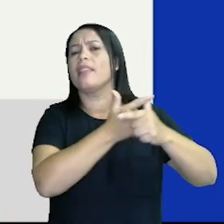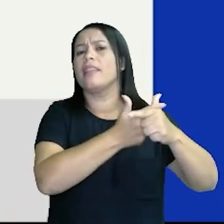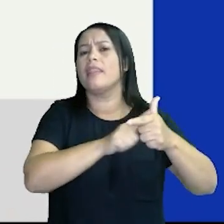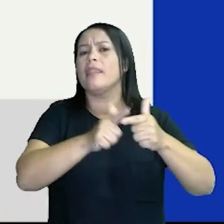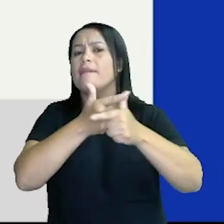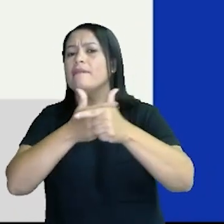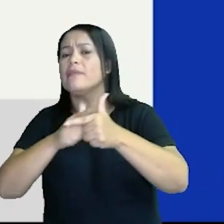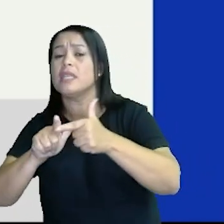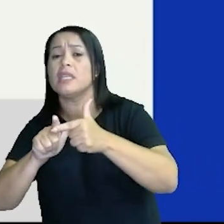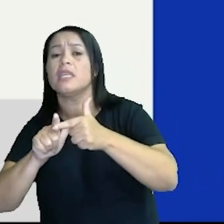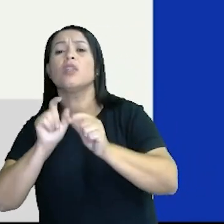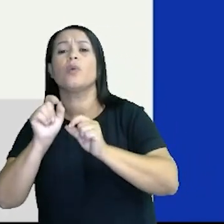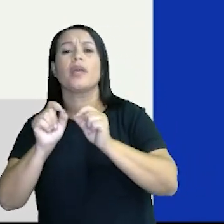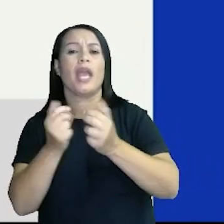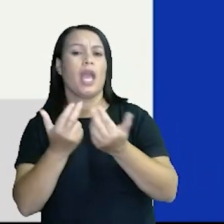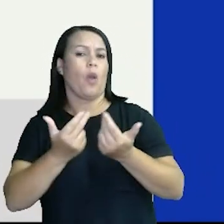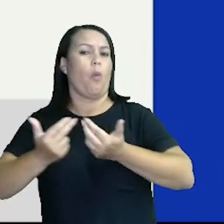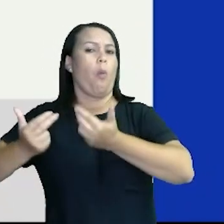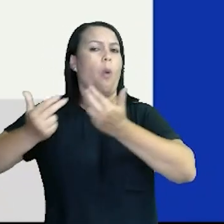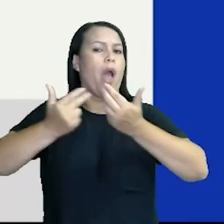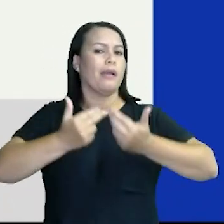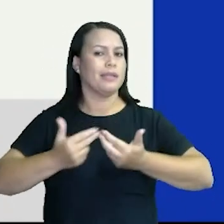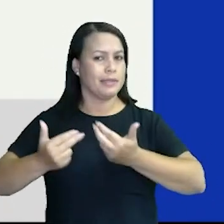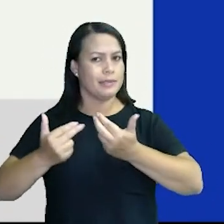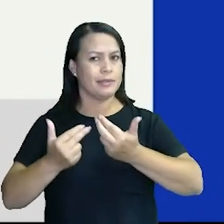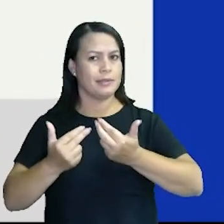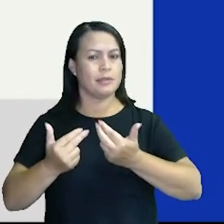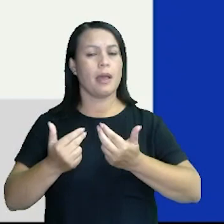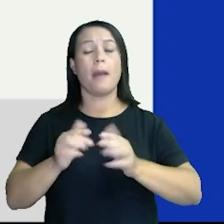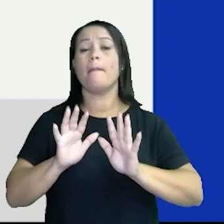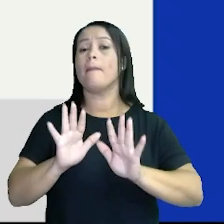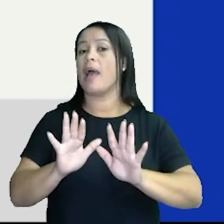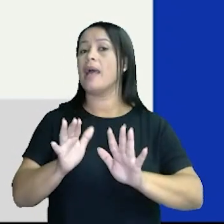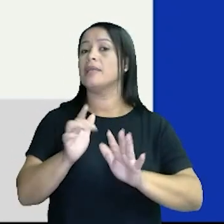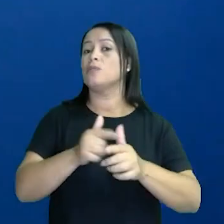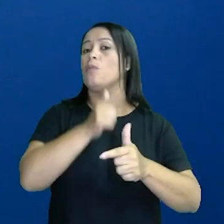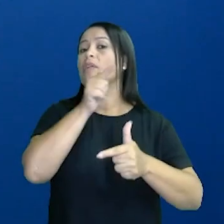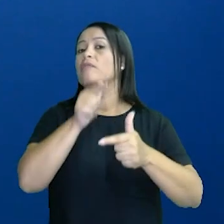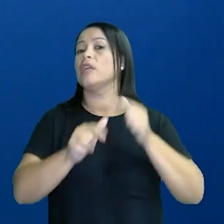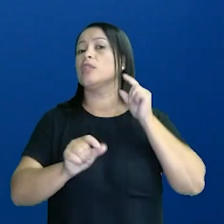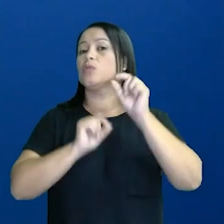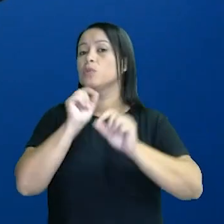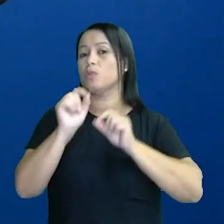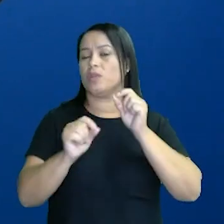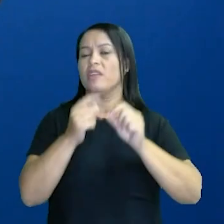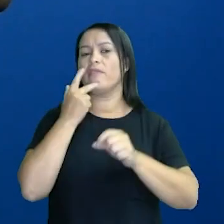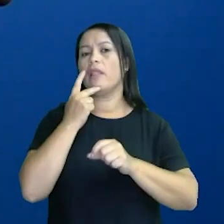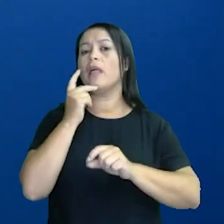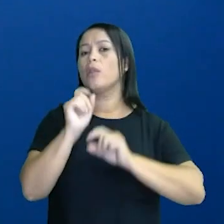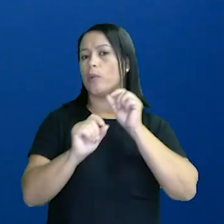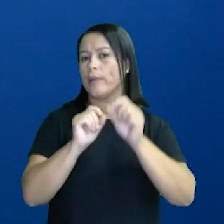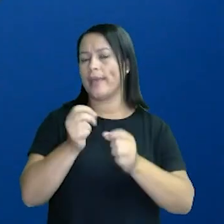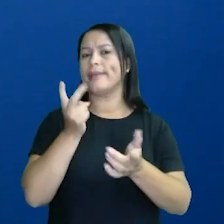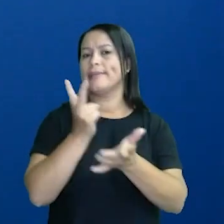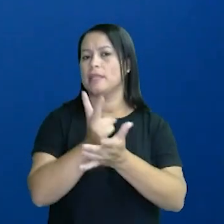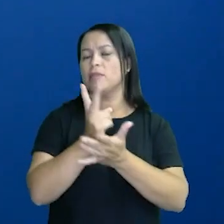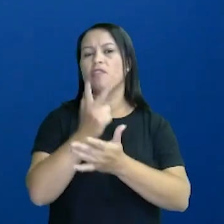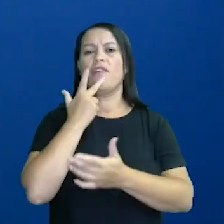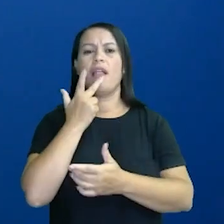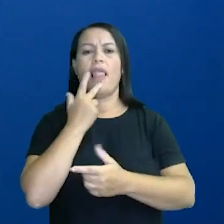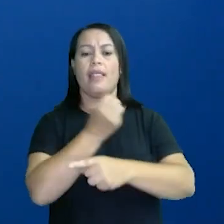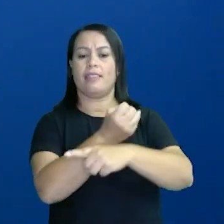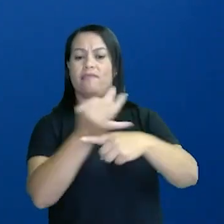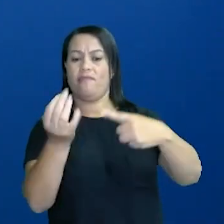em partes geometricamente iguais, né? Mais uma vez, ó, dizendo aqui a vocês o seguinte, toda vez que eu falar de